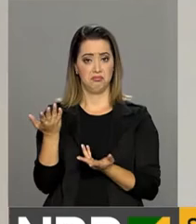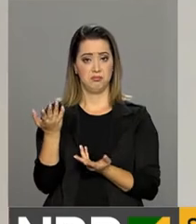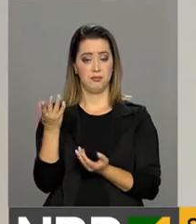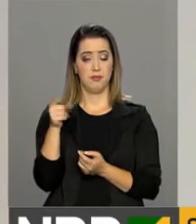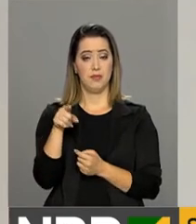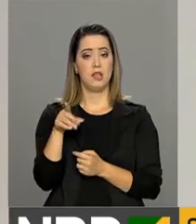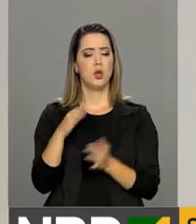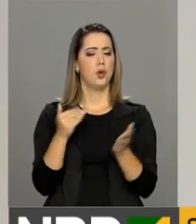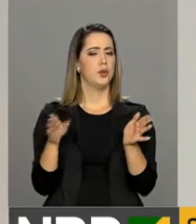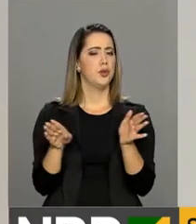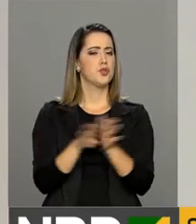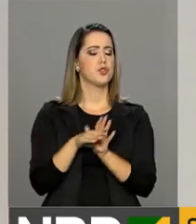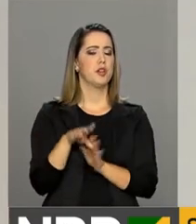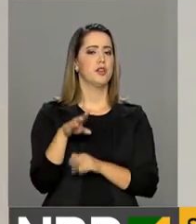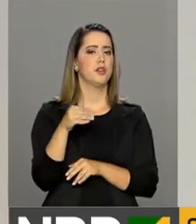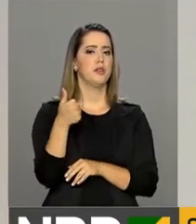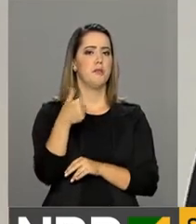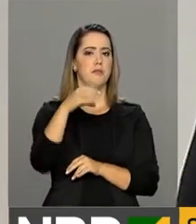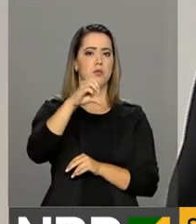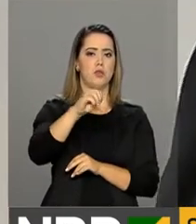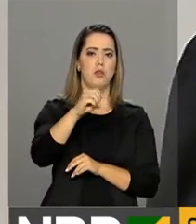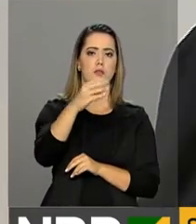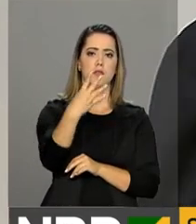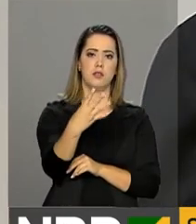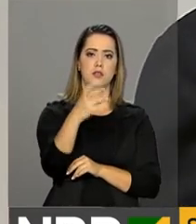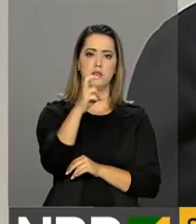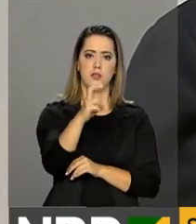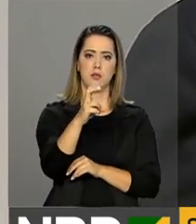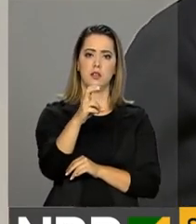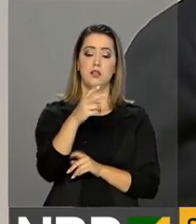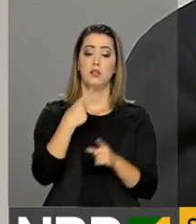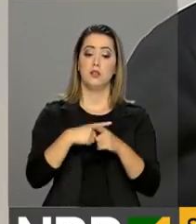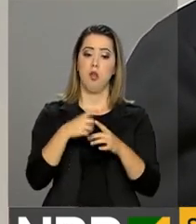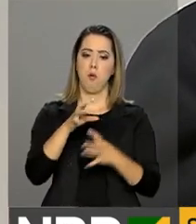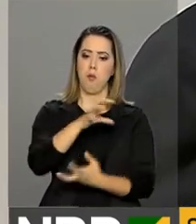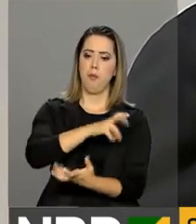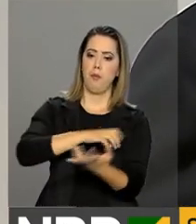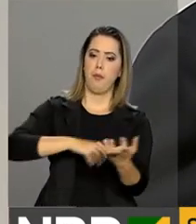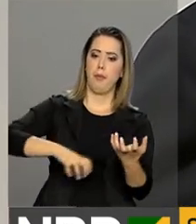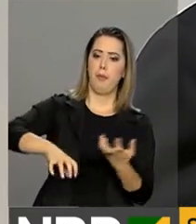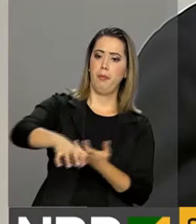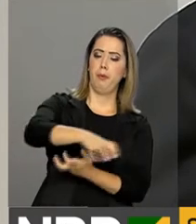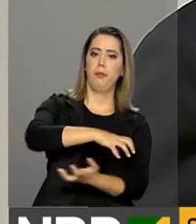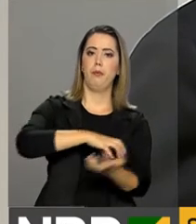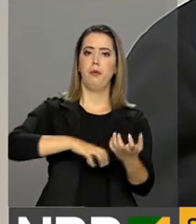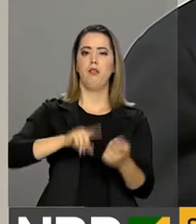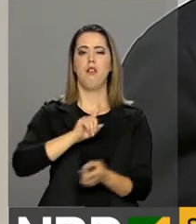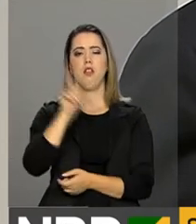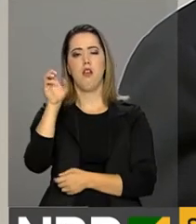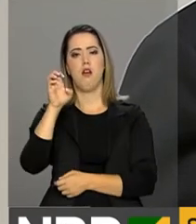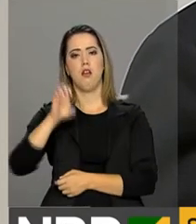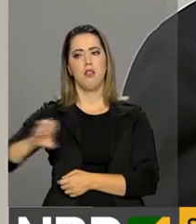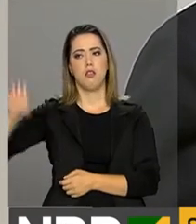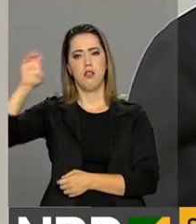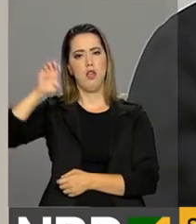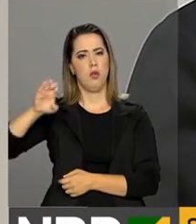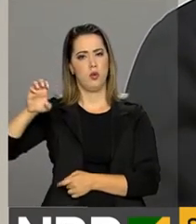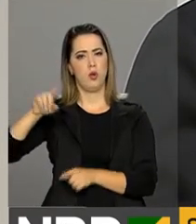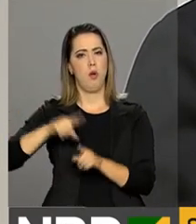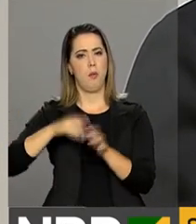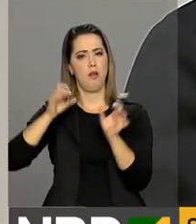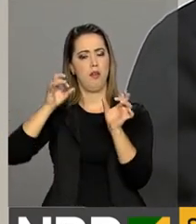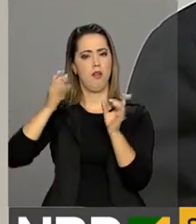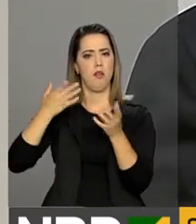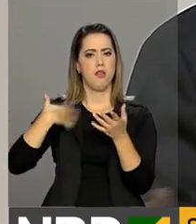45 novamente e faça os movimentos existentes na europa com a queda do nazismo o fascismo